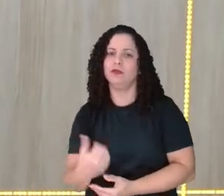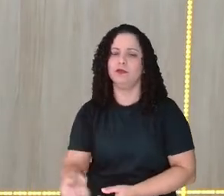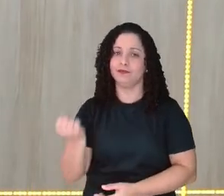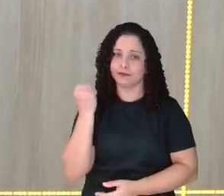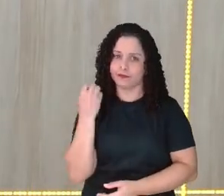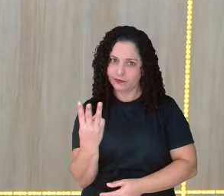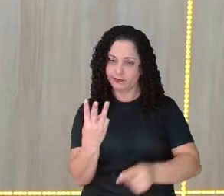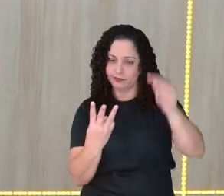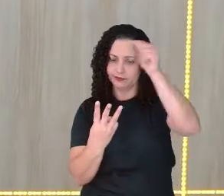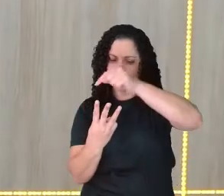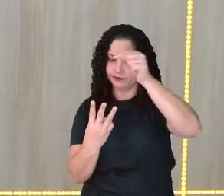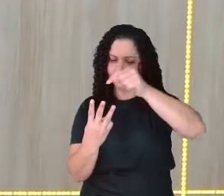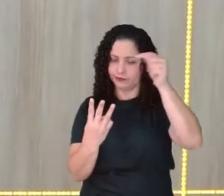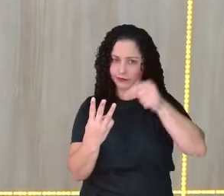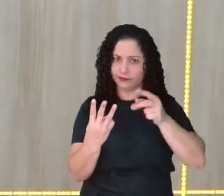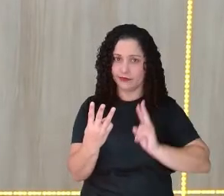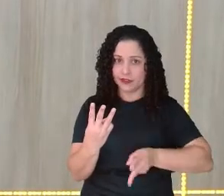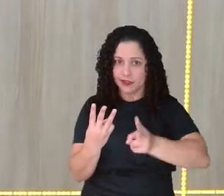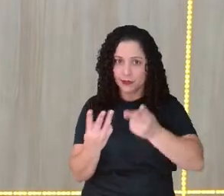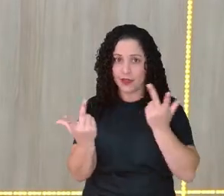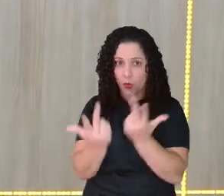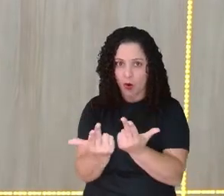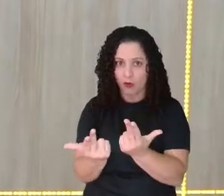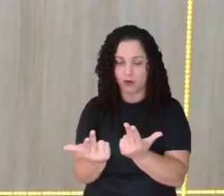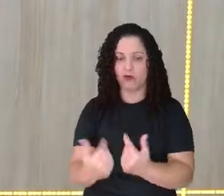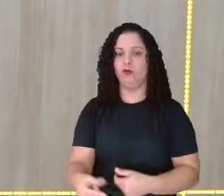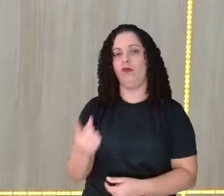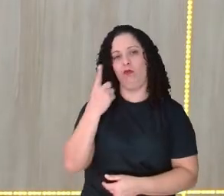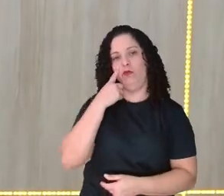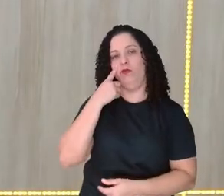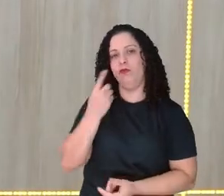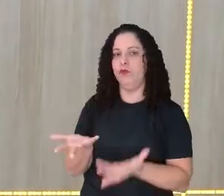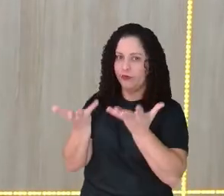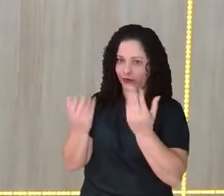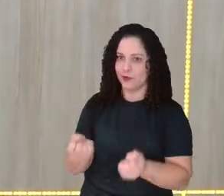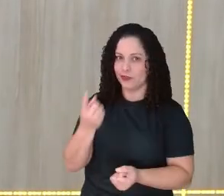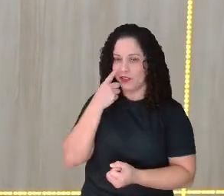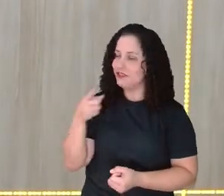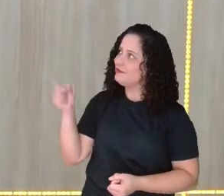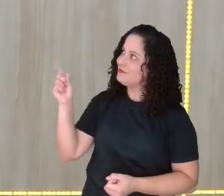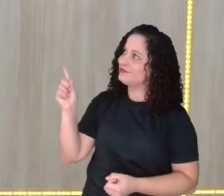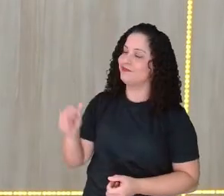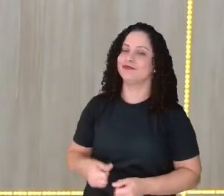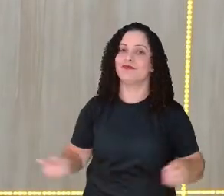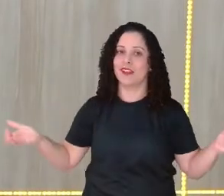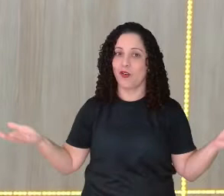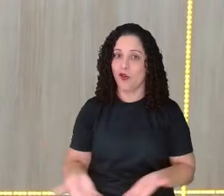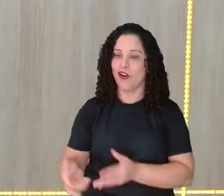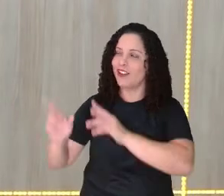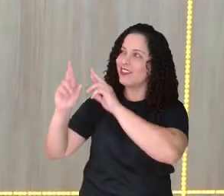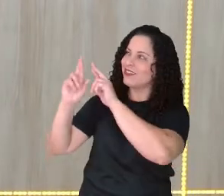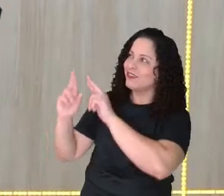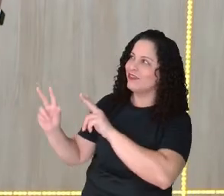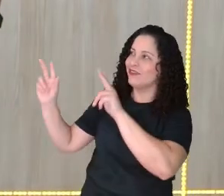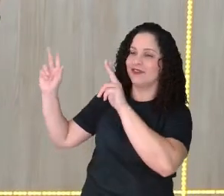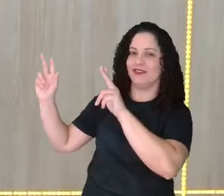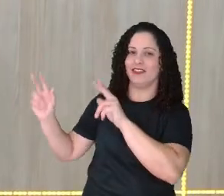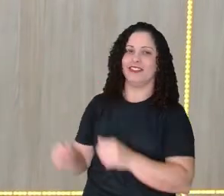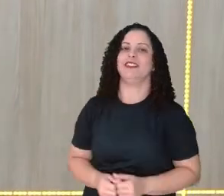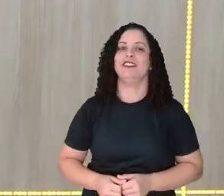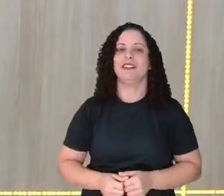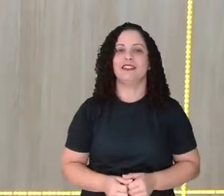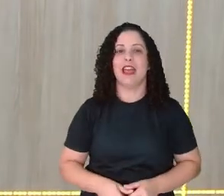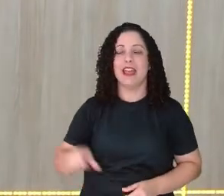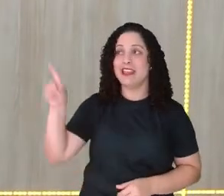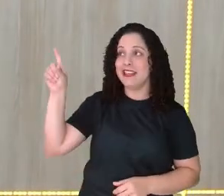de ângulos aí, eles são iguais. Vamos verificar aí outro exemplo? Trouxe aqui um polígono para você, tá?